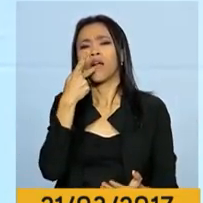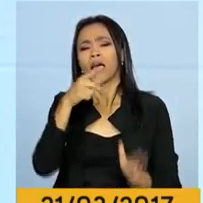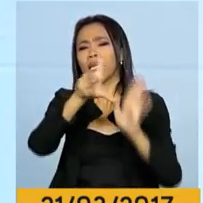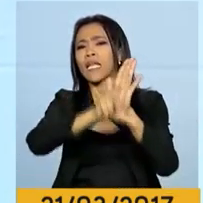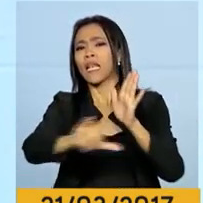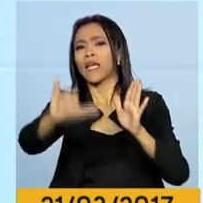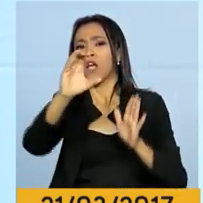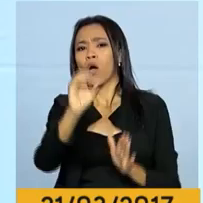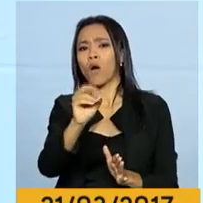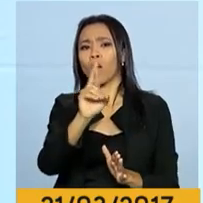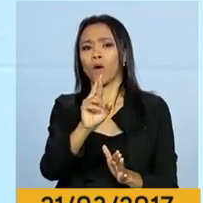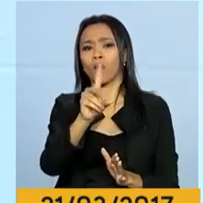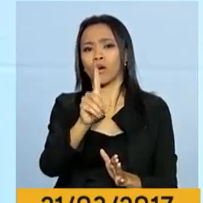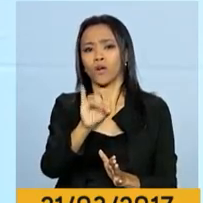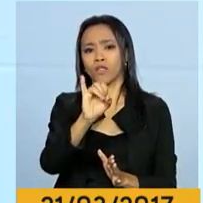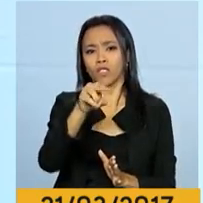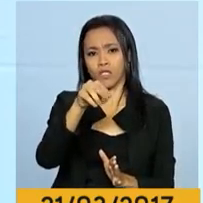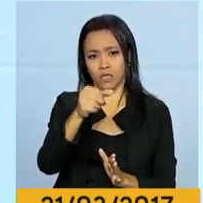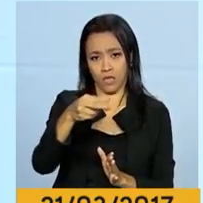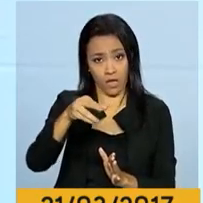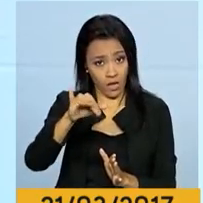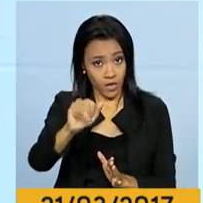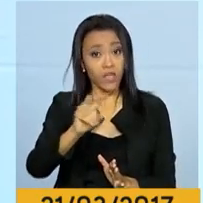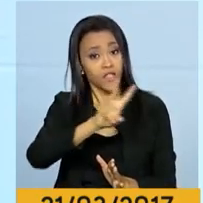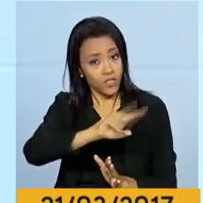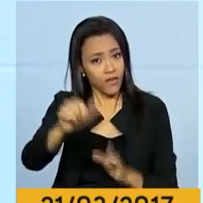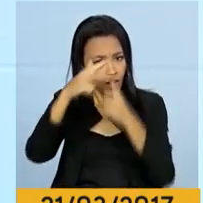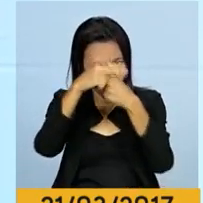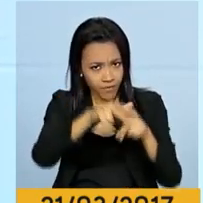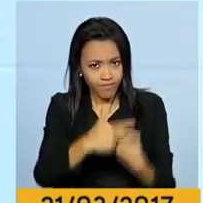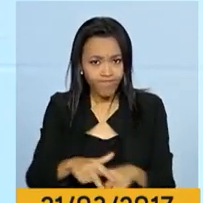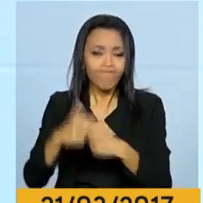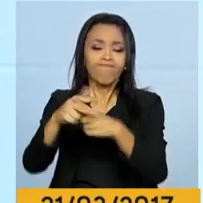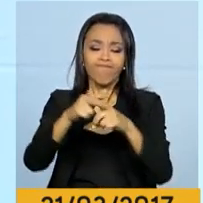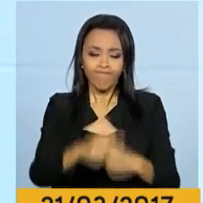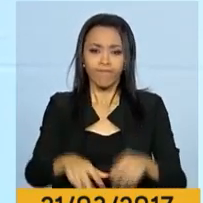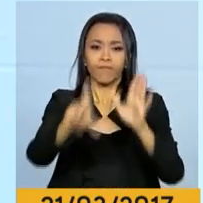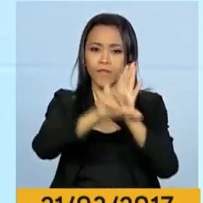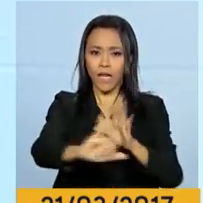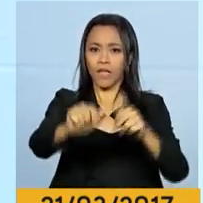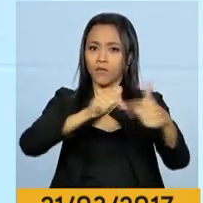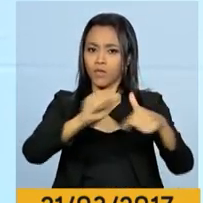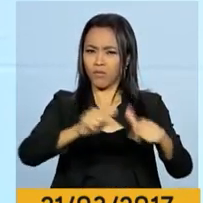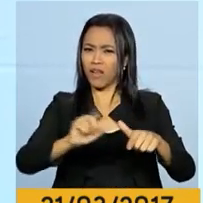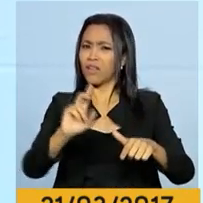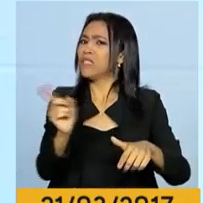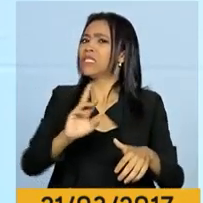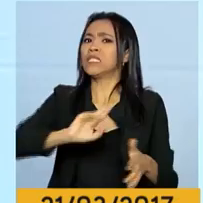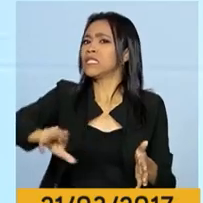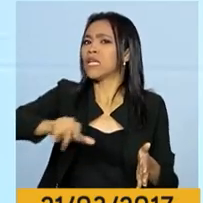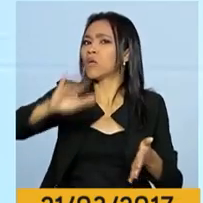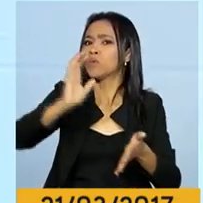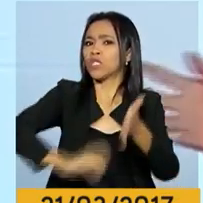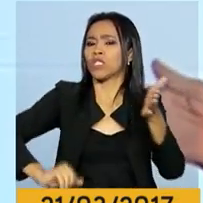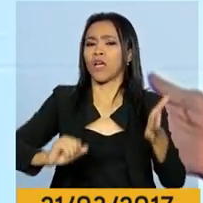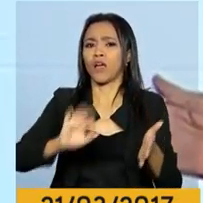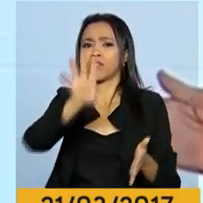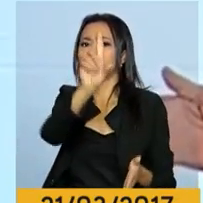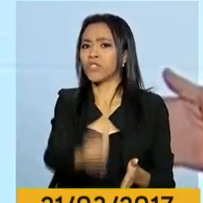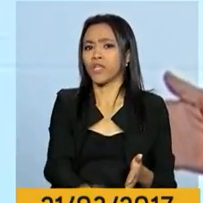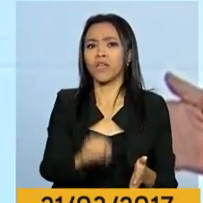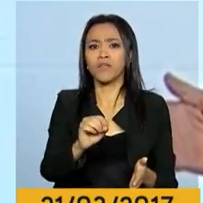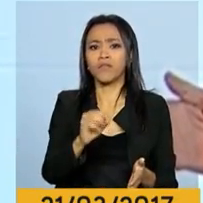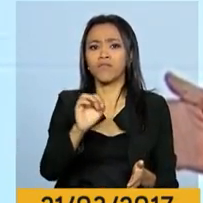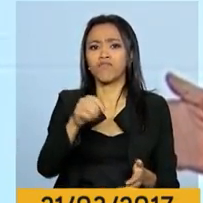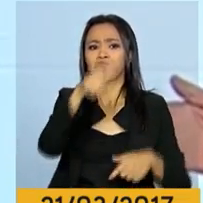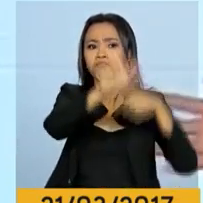teremos também essa modernização da legislação trabalhista, que não tira nenhum direito do trabalhador. Eu quero deixar isso